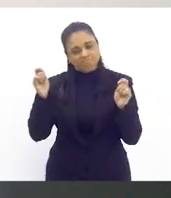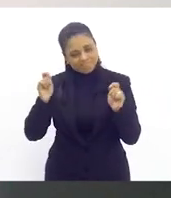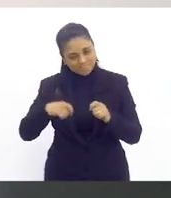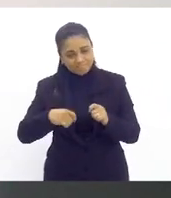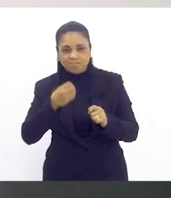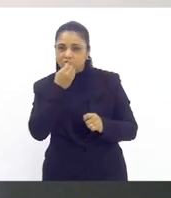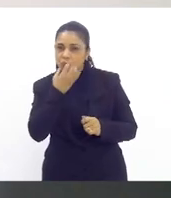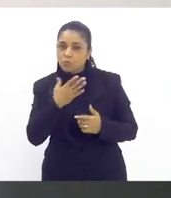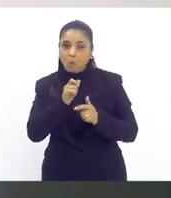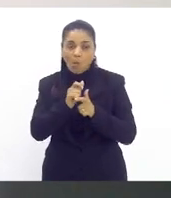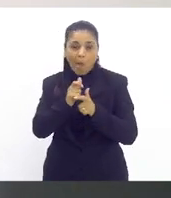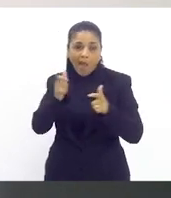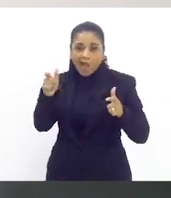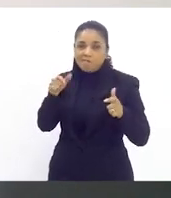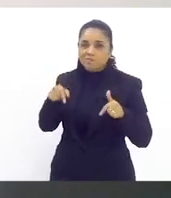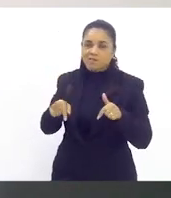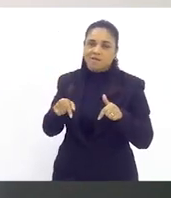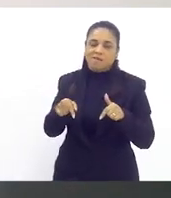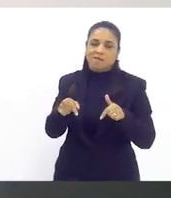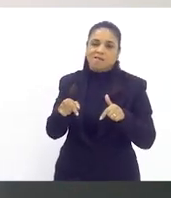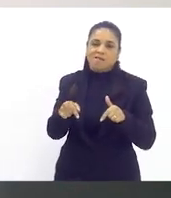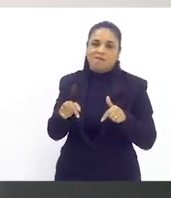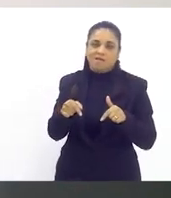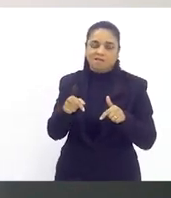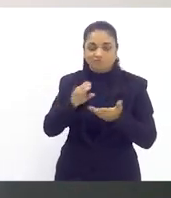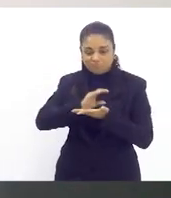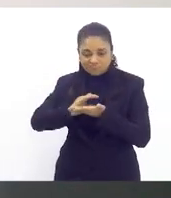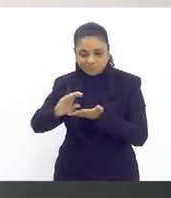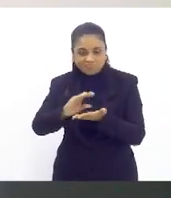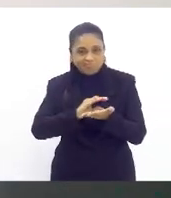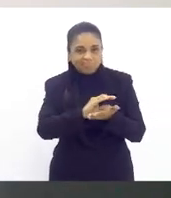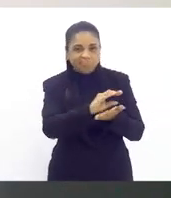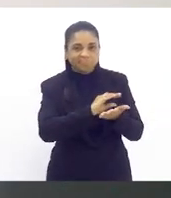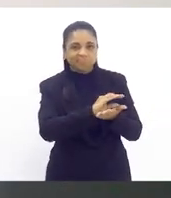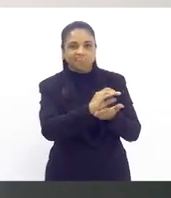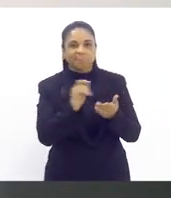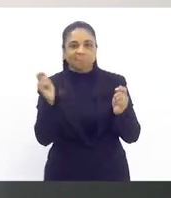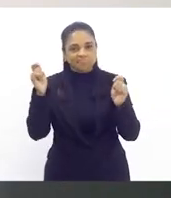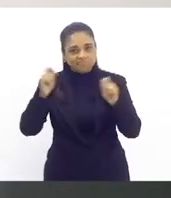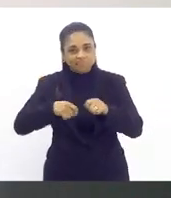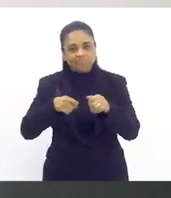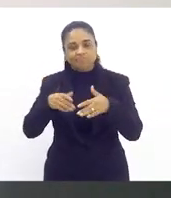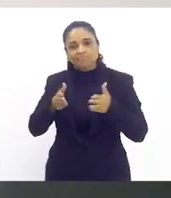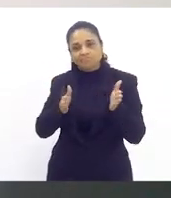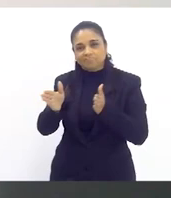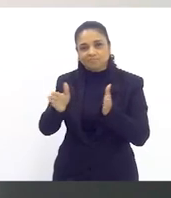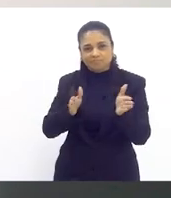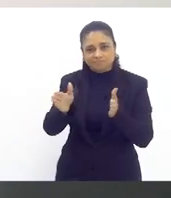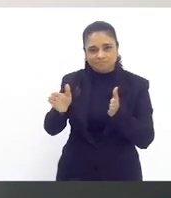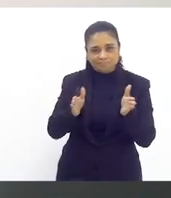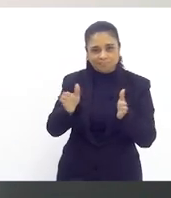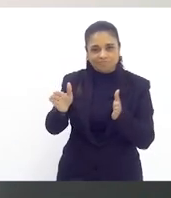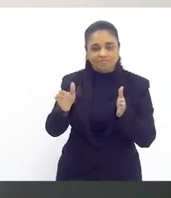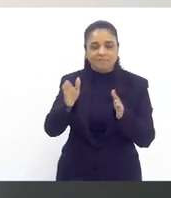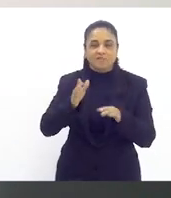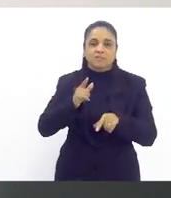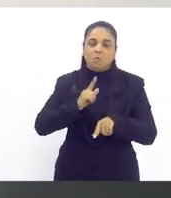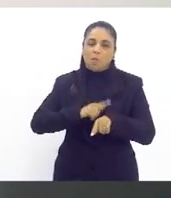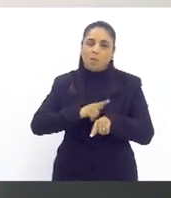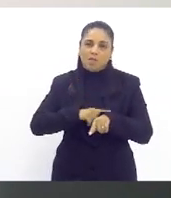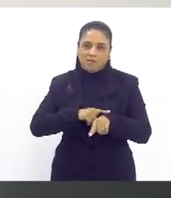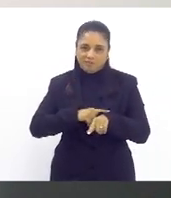dá para ampliar em muito a partir desses recursos seja de investimento para garantir essa sensibilidade nesse momento Essa questão